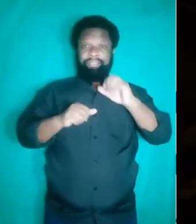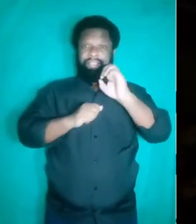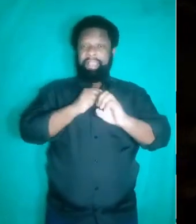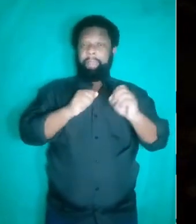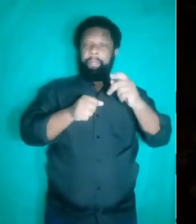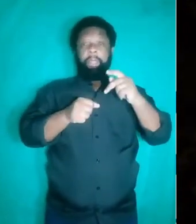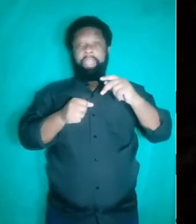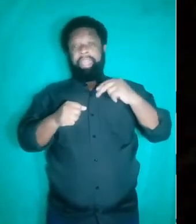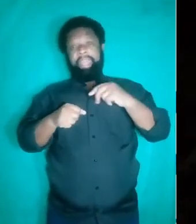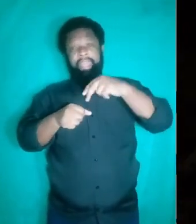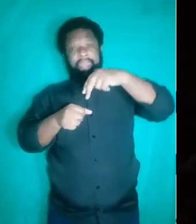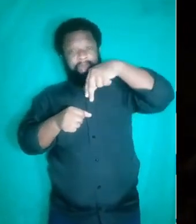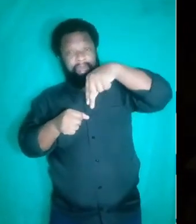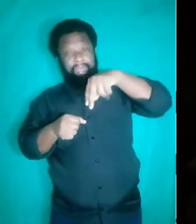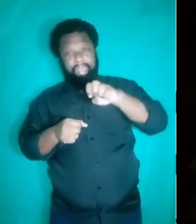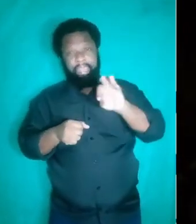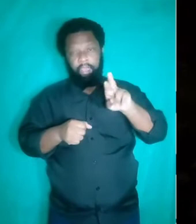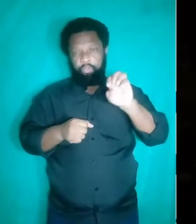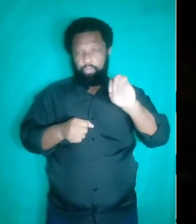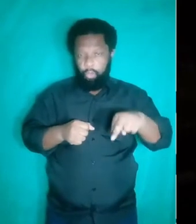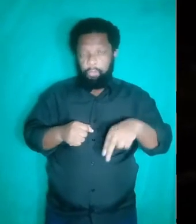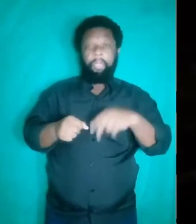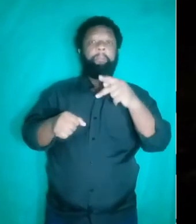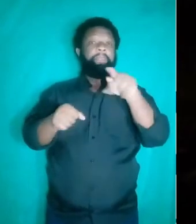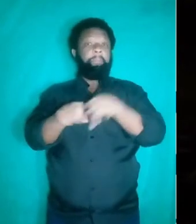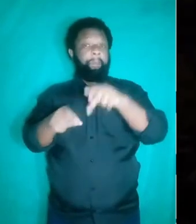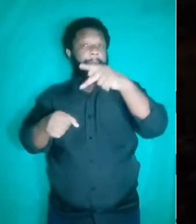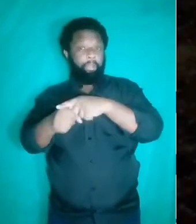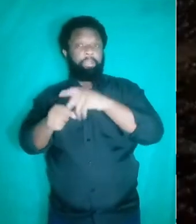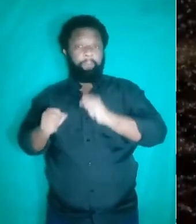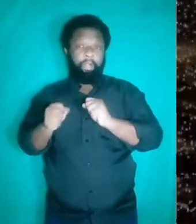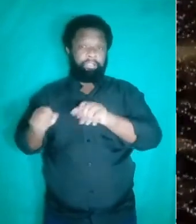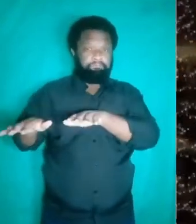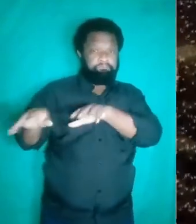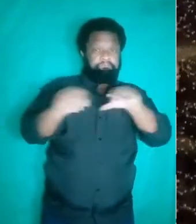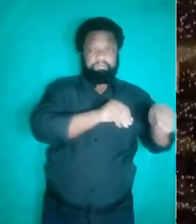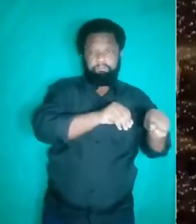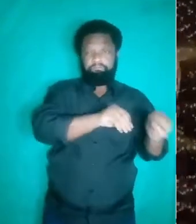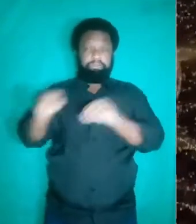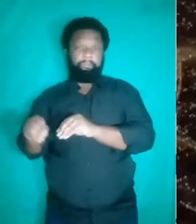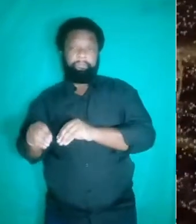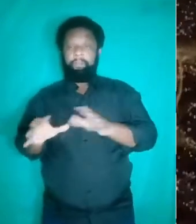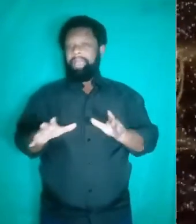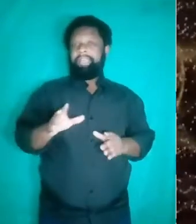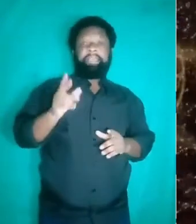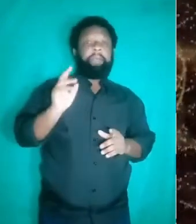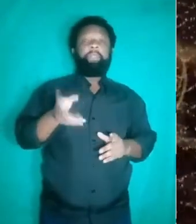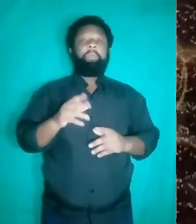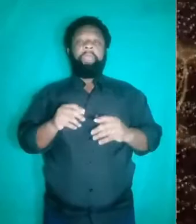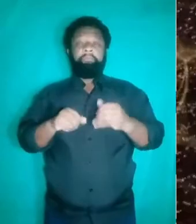ter deslocamento de nêutron e próton, mas isso não é legal, não é assim livre. Um material condutor, ele